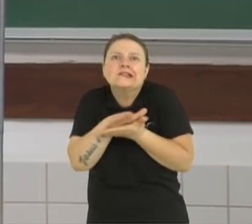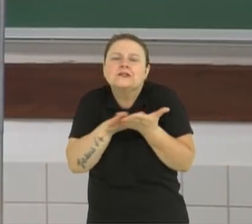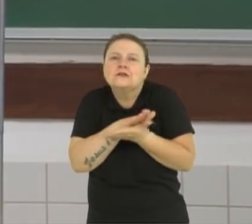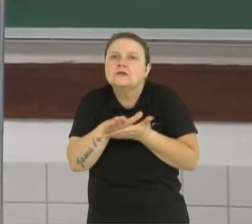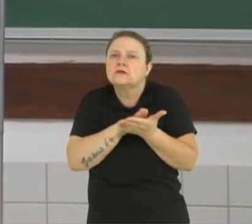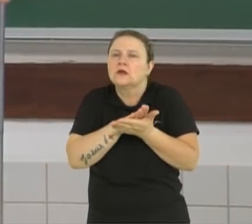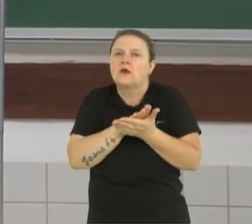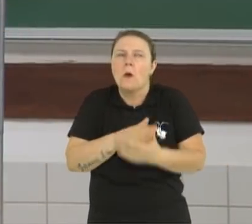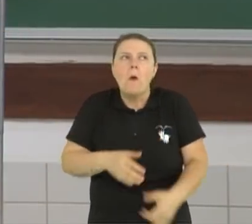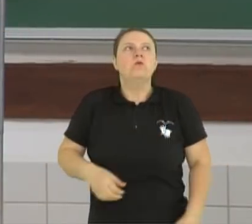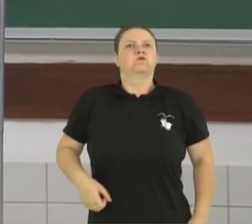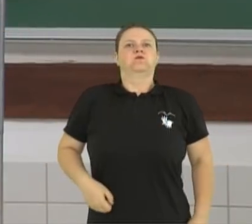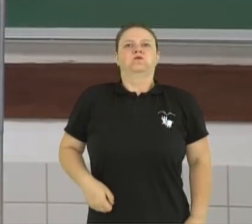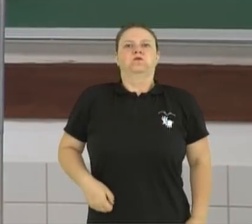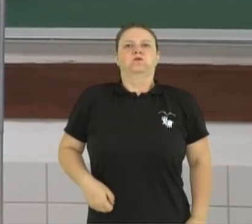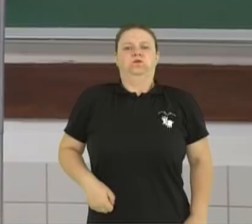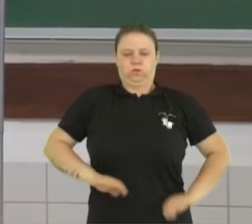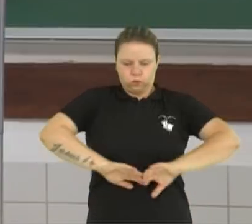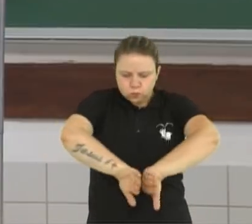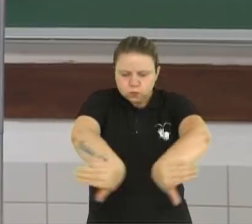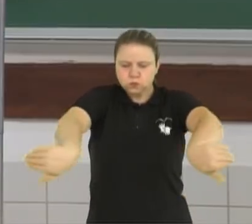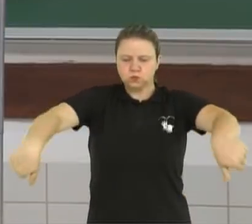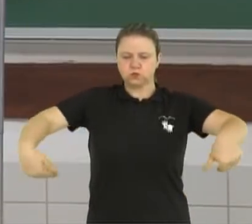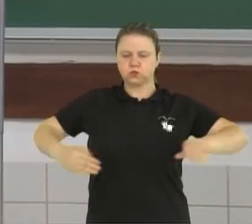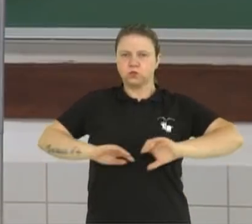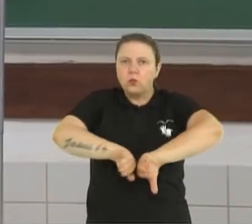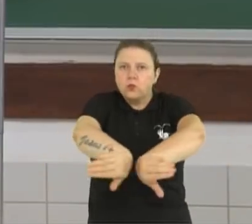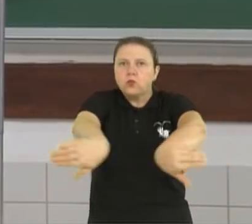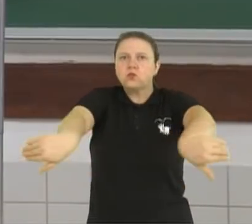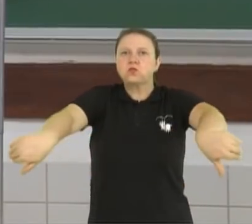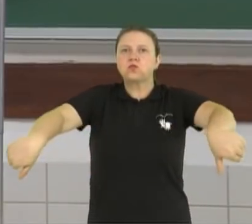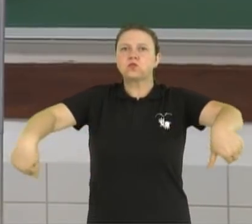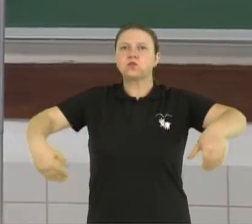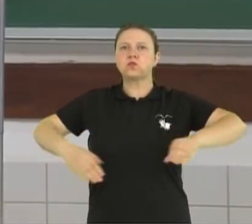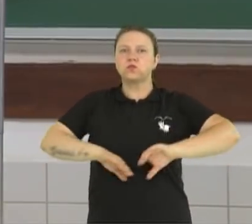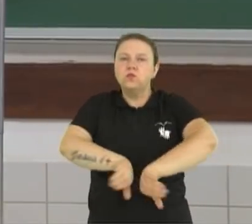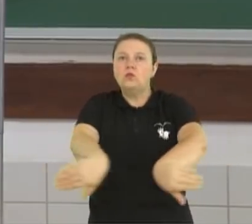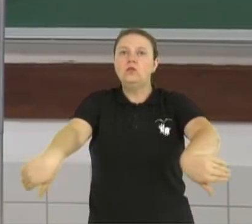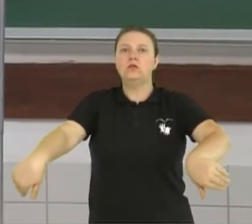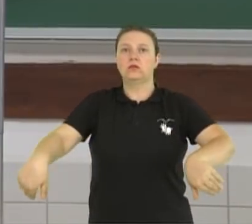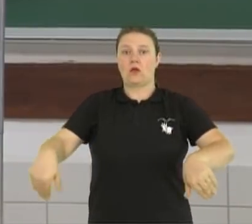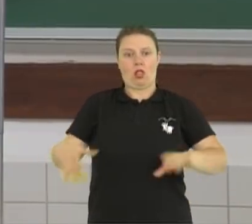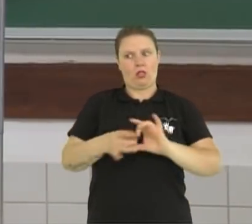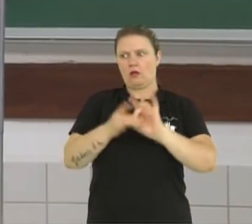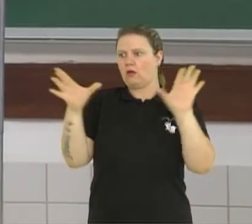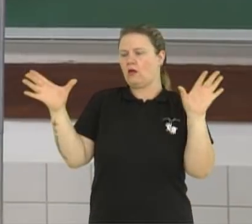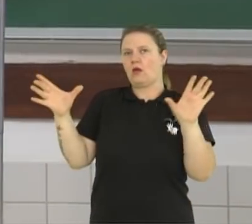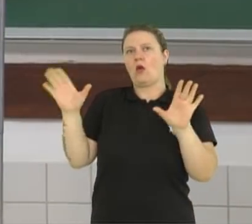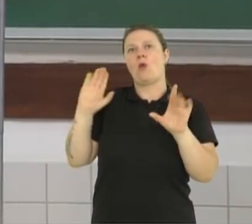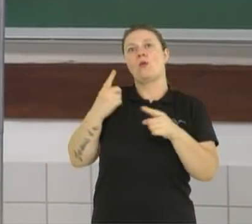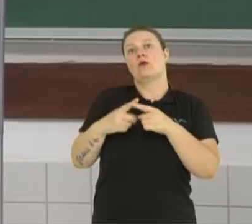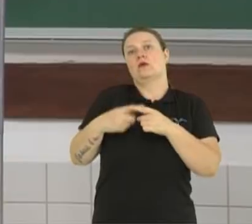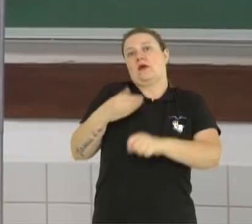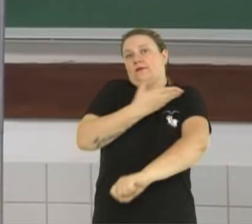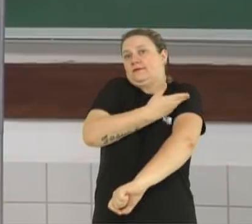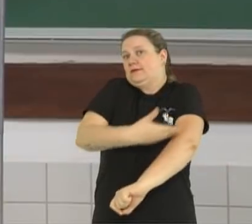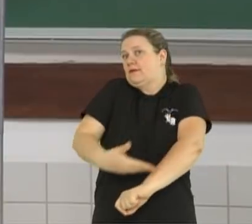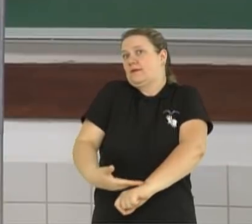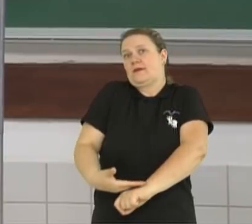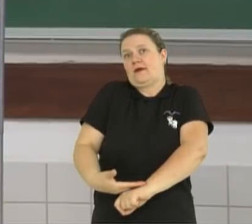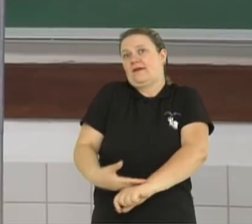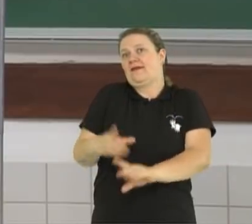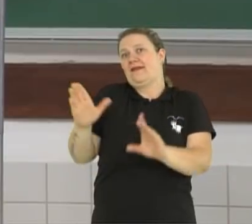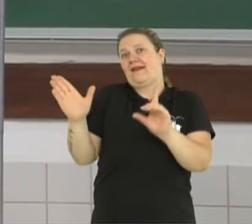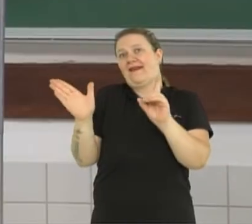né? Sumiu. Então, isso é um método de respiração livre, né? Vocês devem saber que